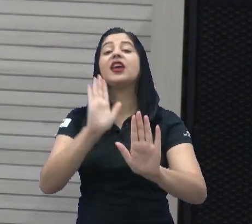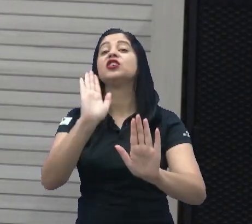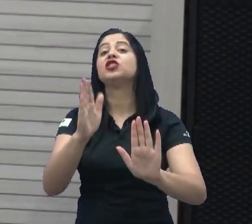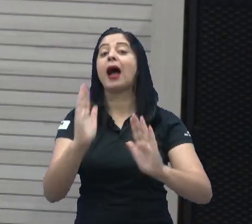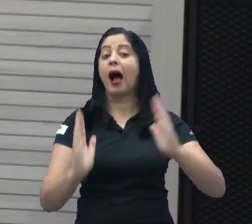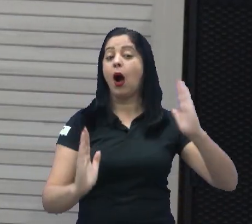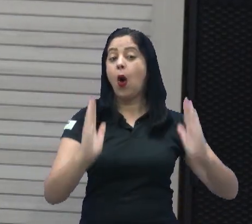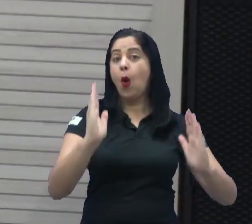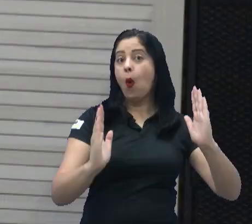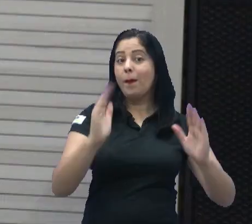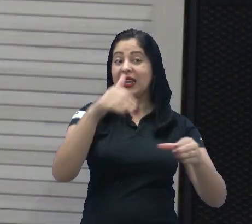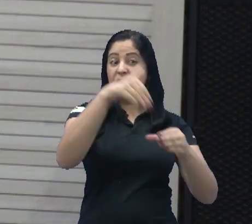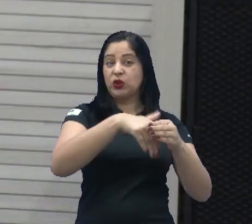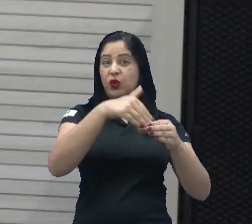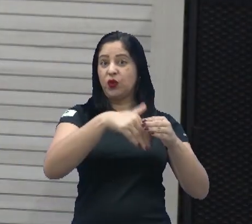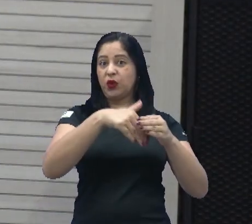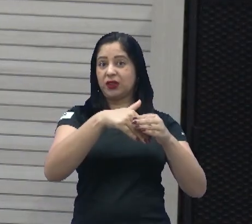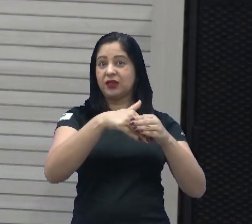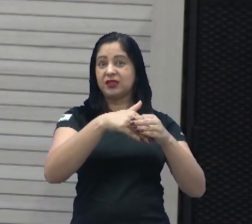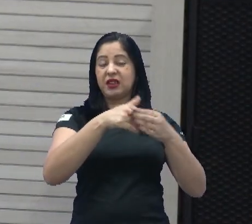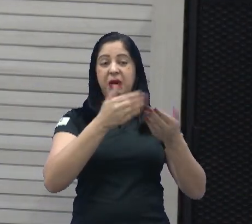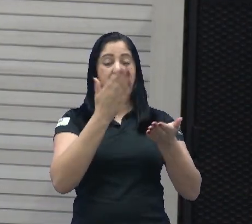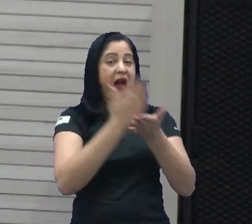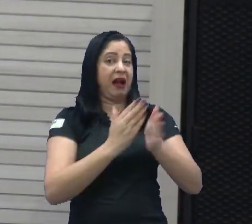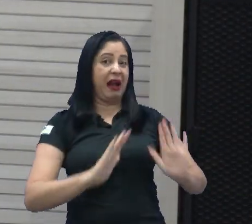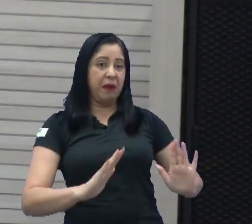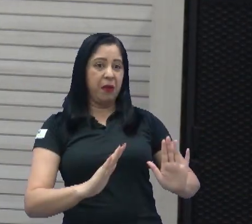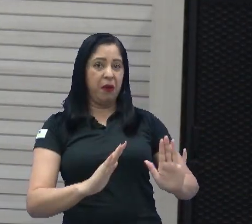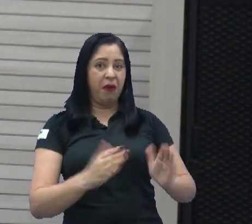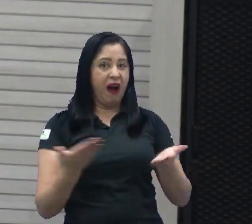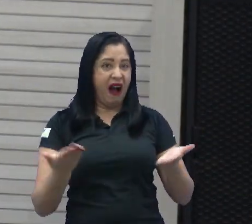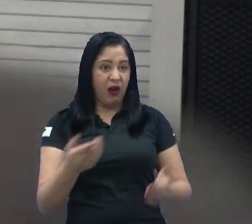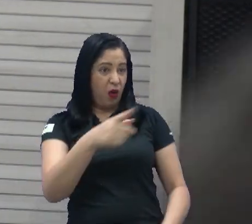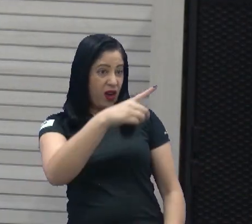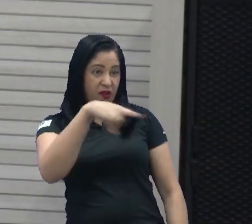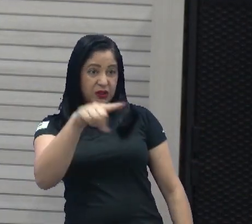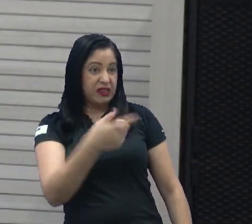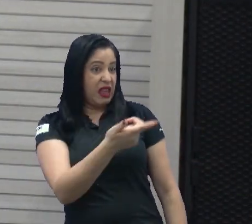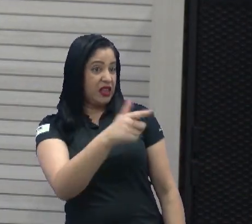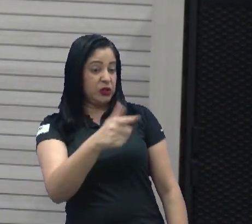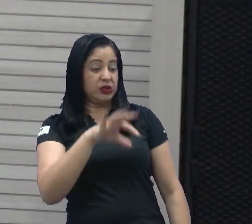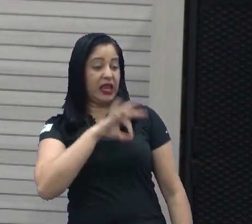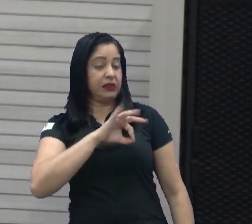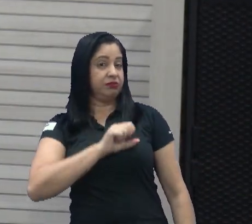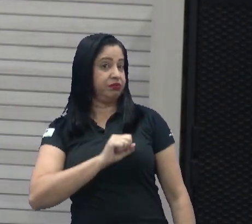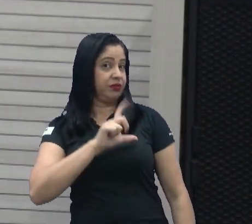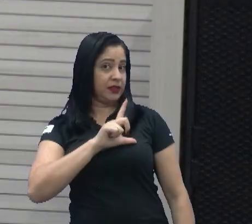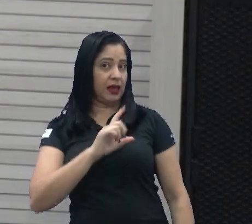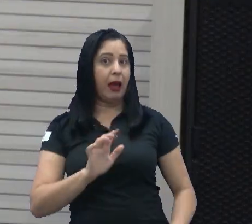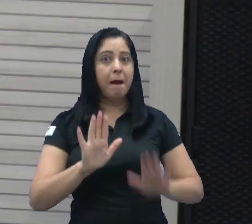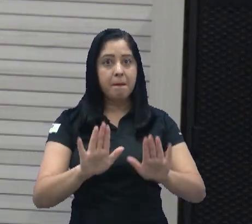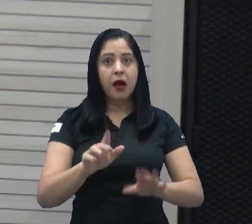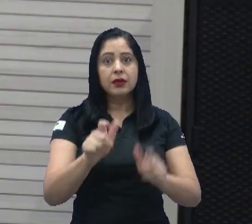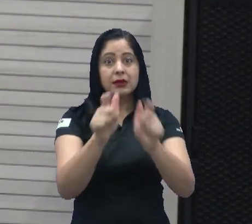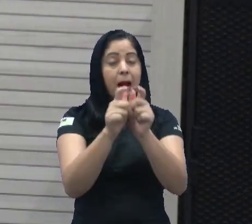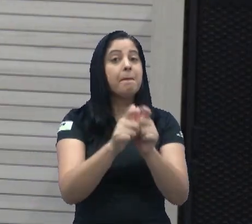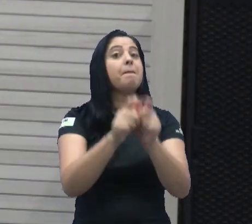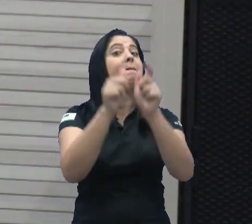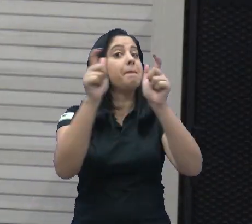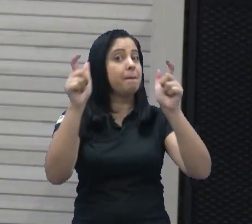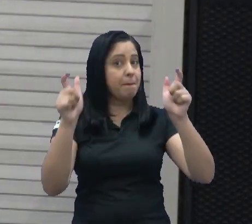eleição, vocês foram excluídos. Então, acho que vocês, que a grande maioria acompanha o dia a